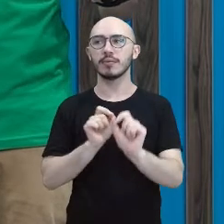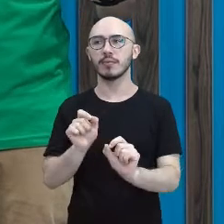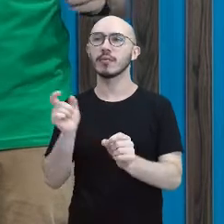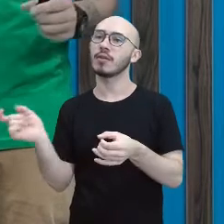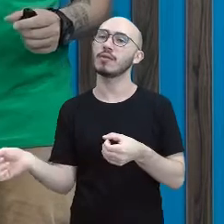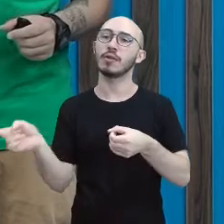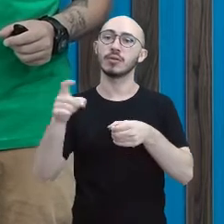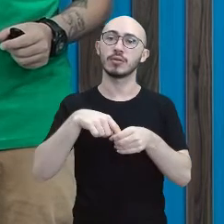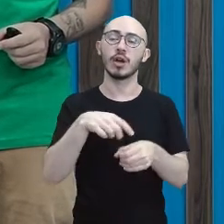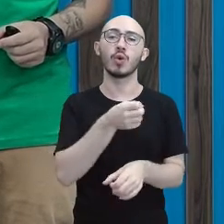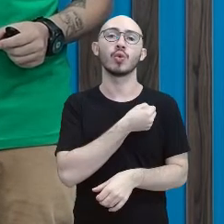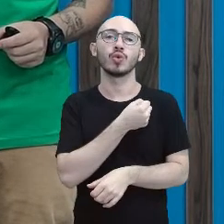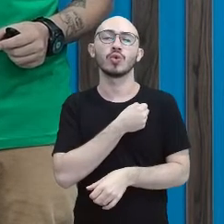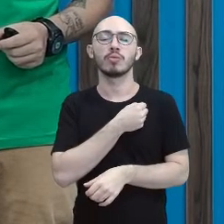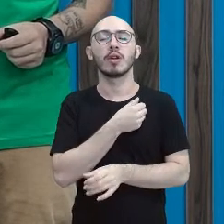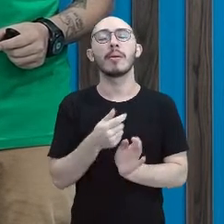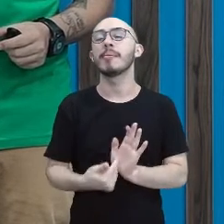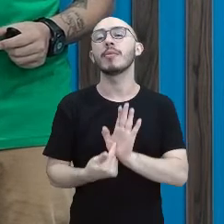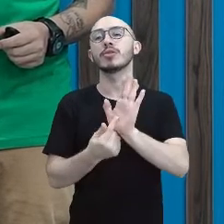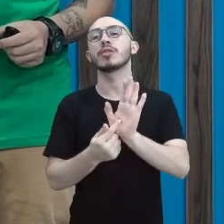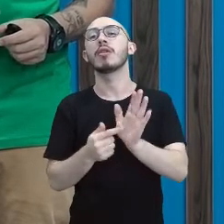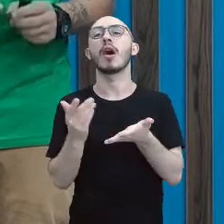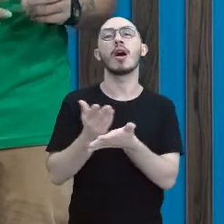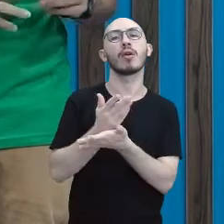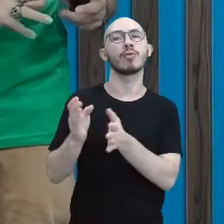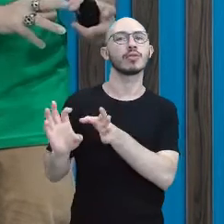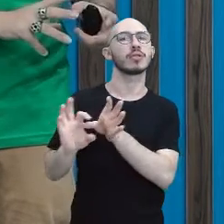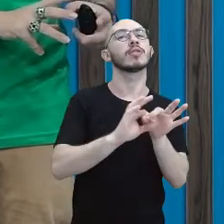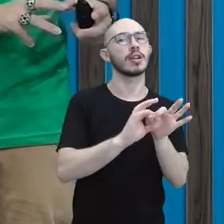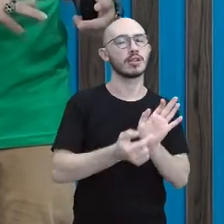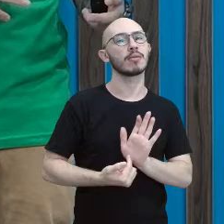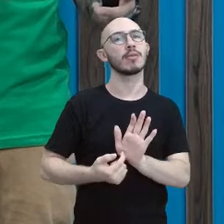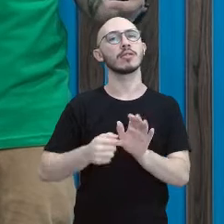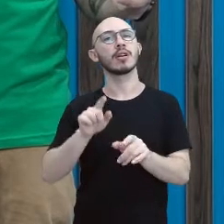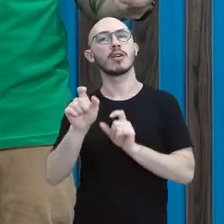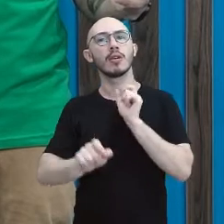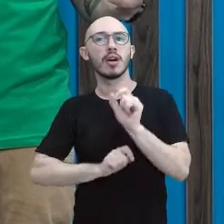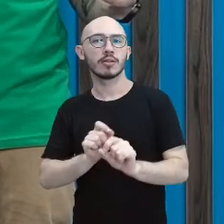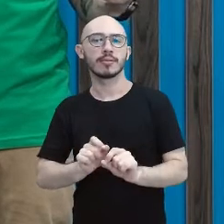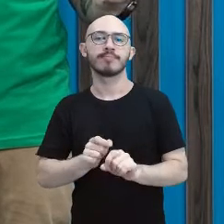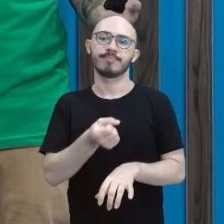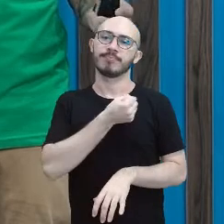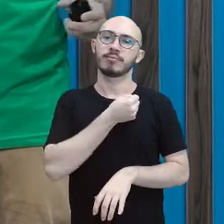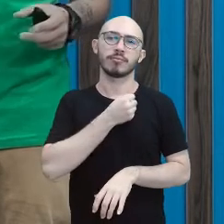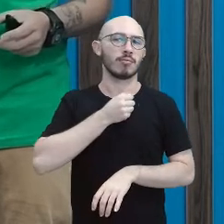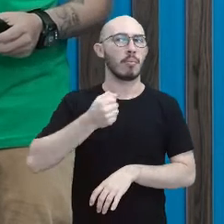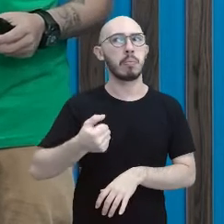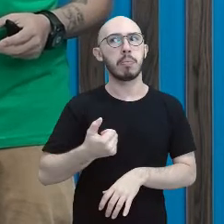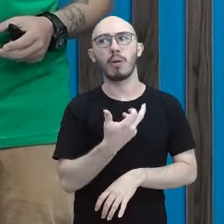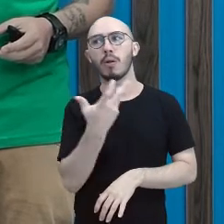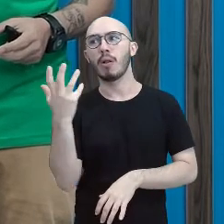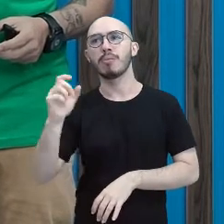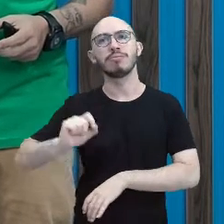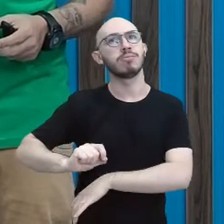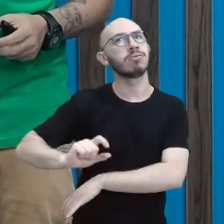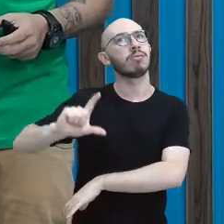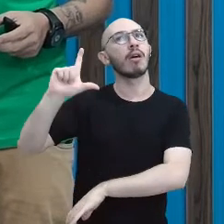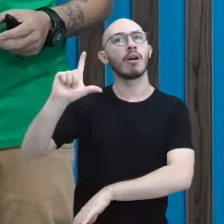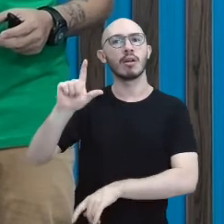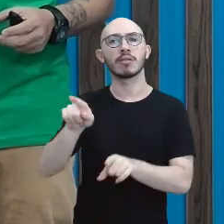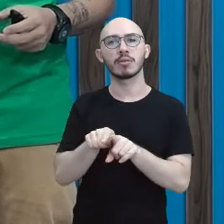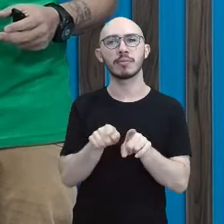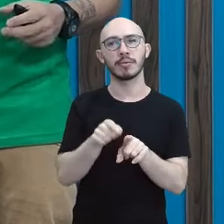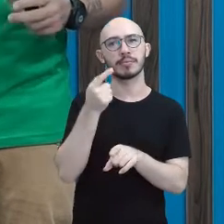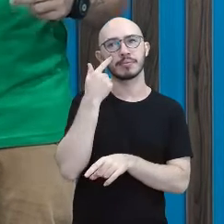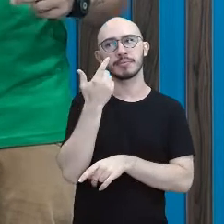aqueles números e chamando a atenção para algumas situações. Ou seja, nós trouxemos esses números muito grandes, lembrando que o número muito grande é esse que a